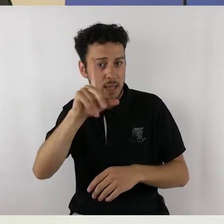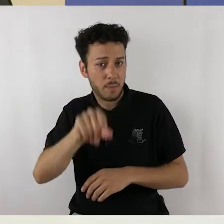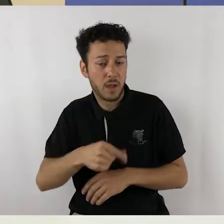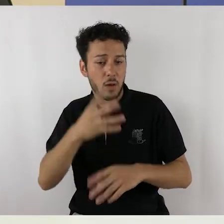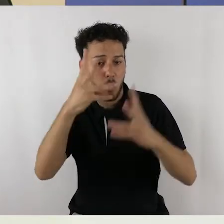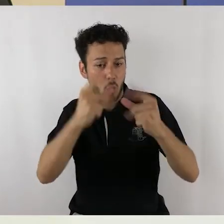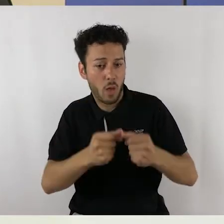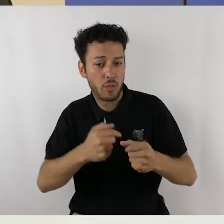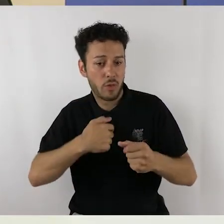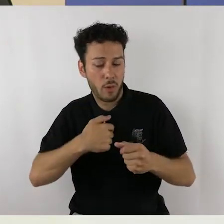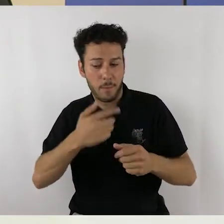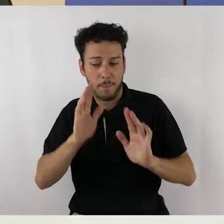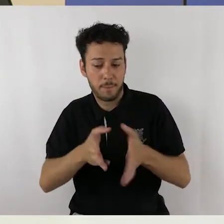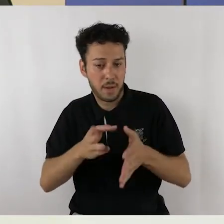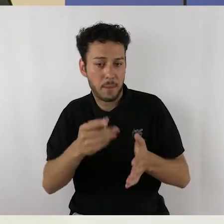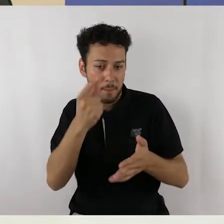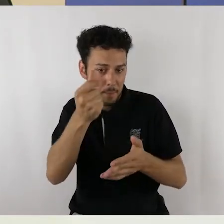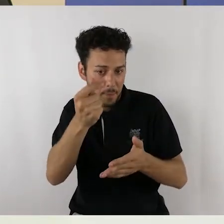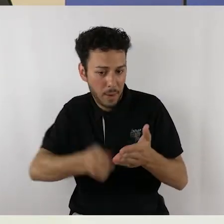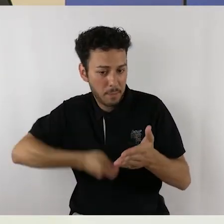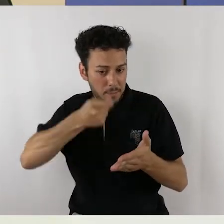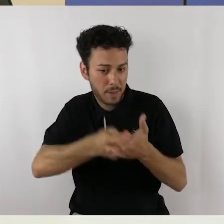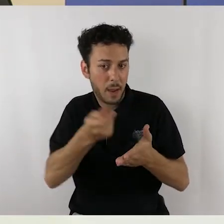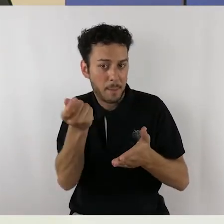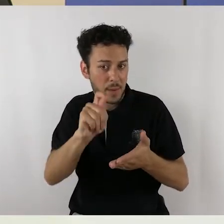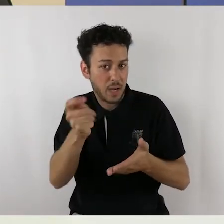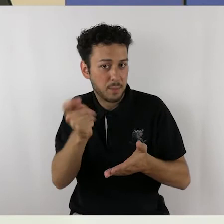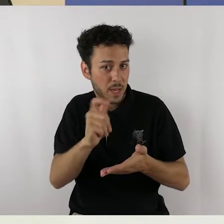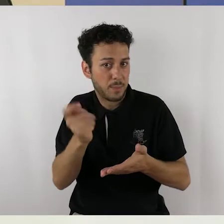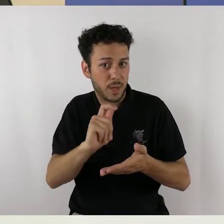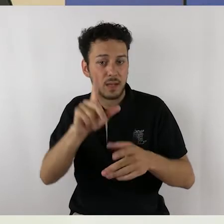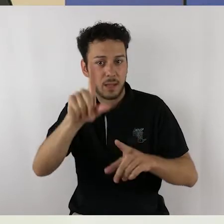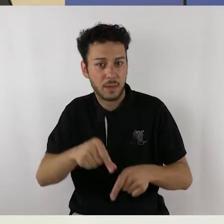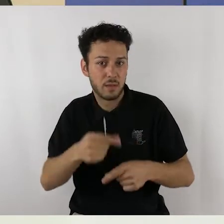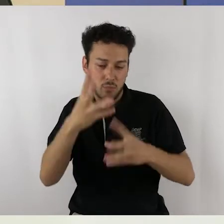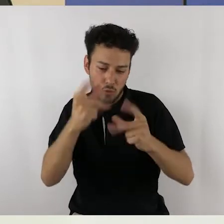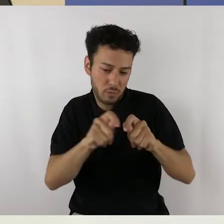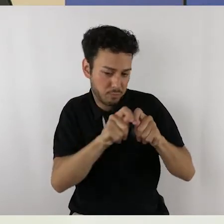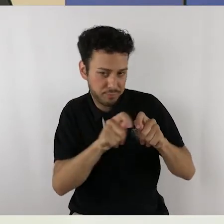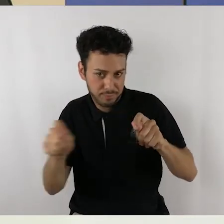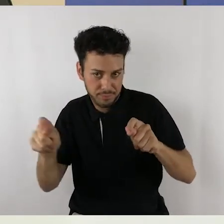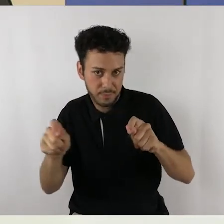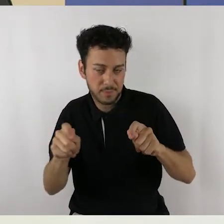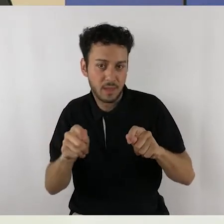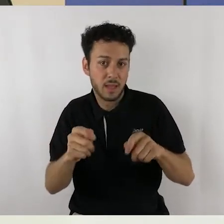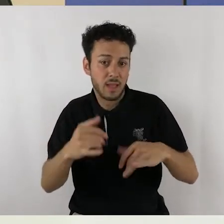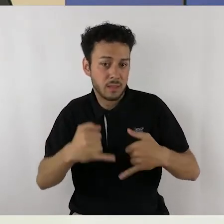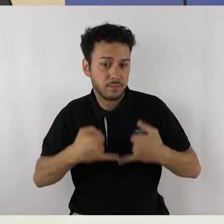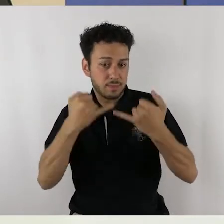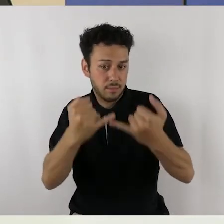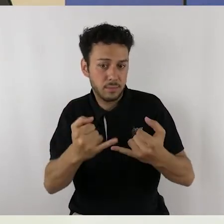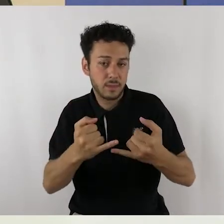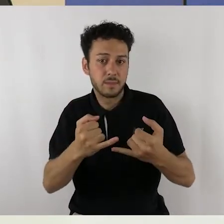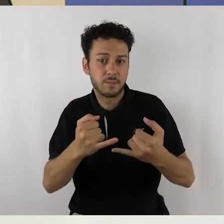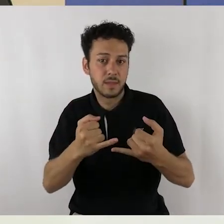saber quanto é que vou quanto é que vou pagar e qual é a qual seria a minha prestação portanto é